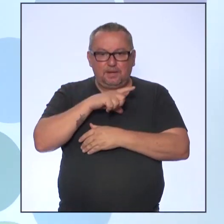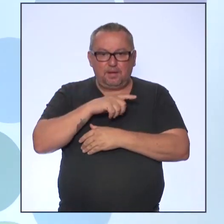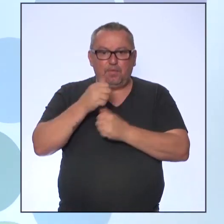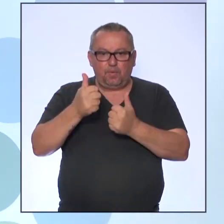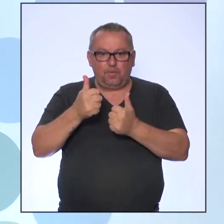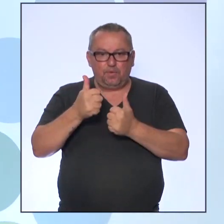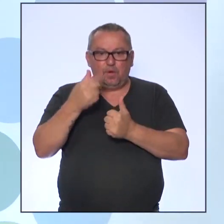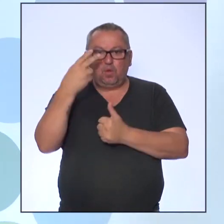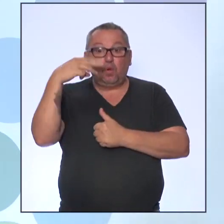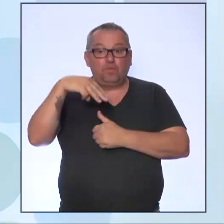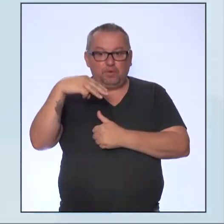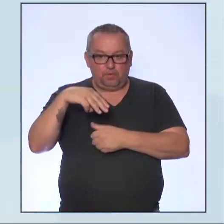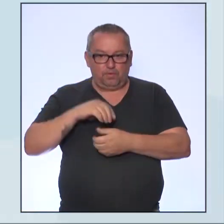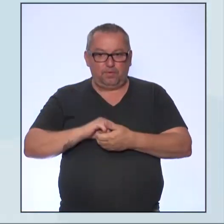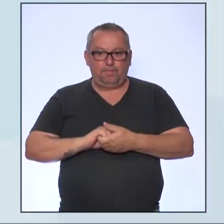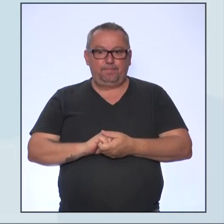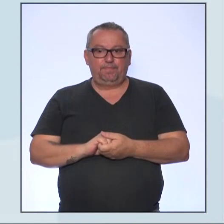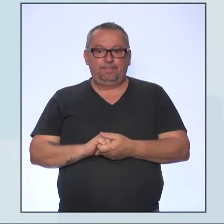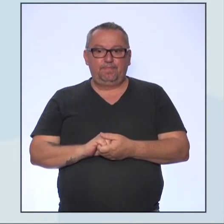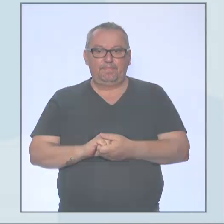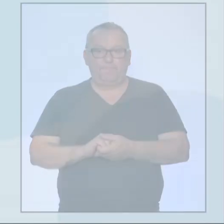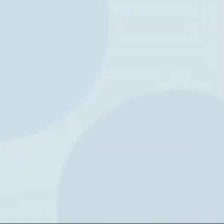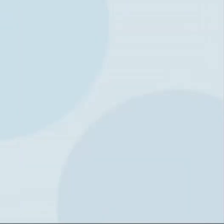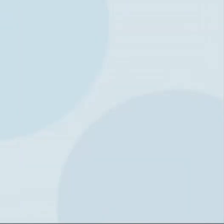sentiram, tá bom? 2 minutinhos.